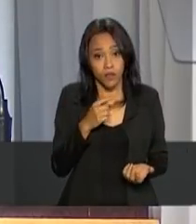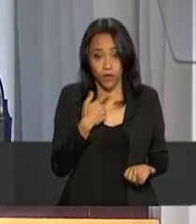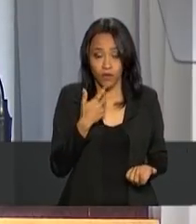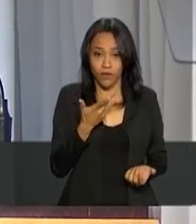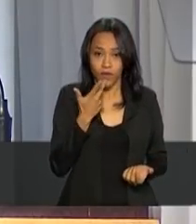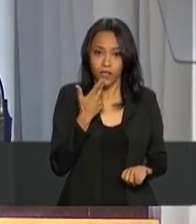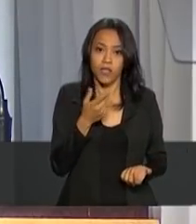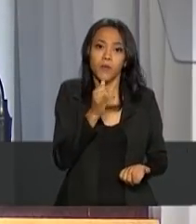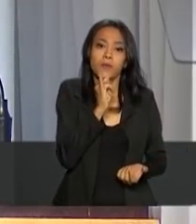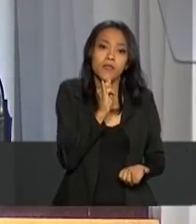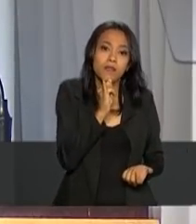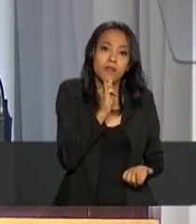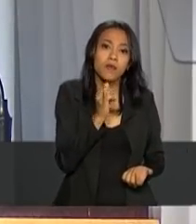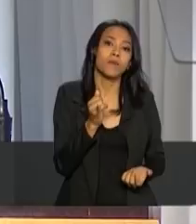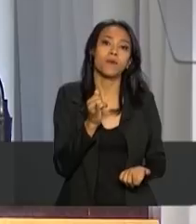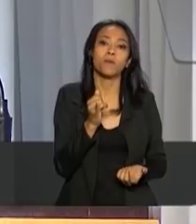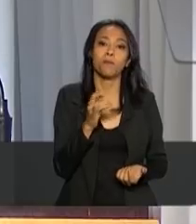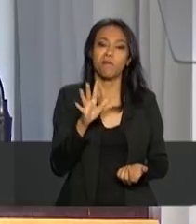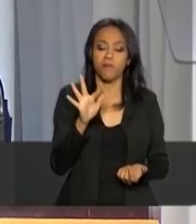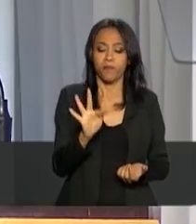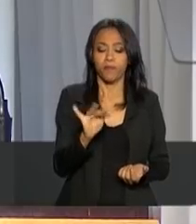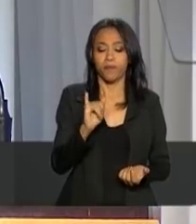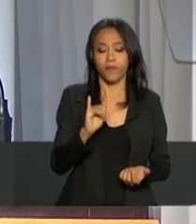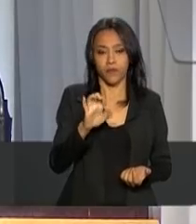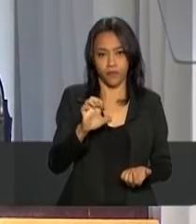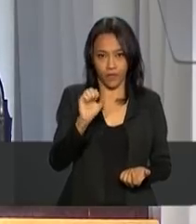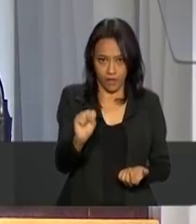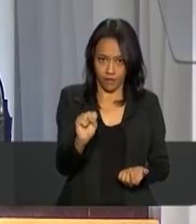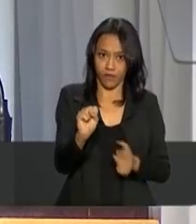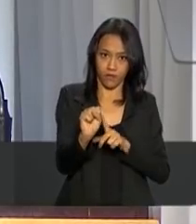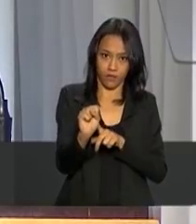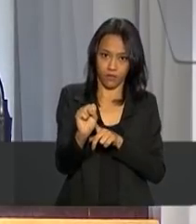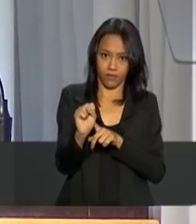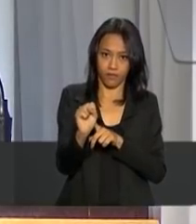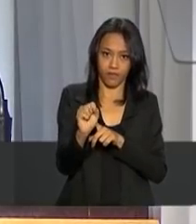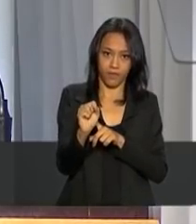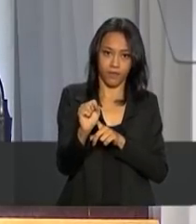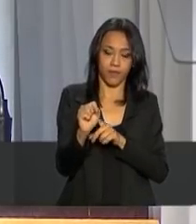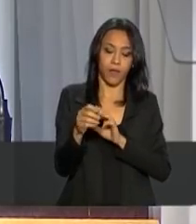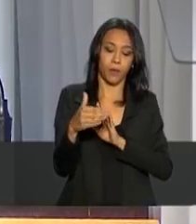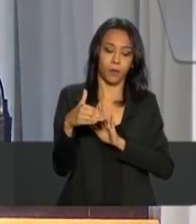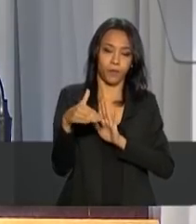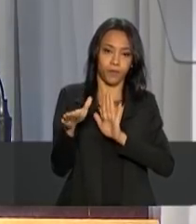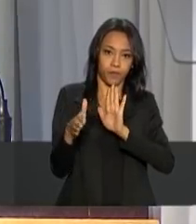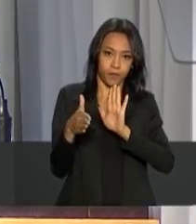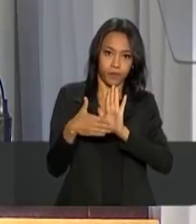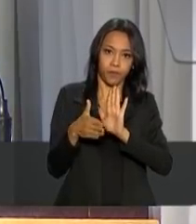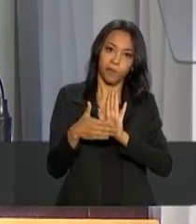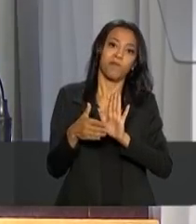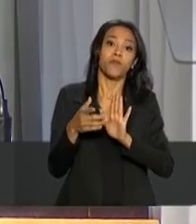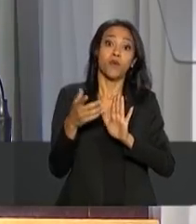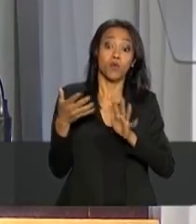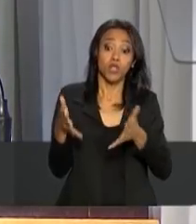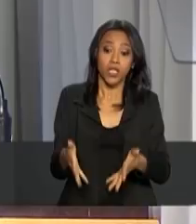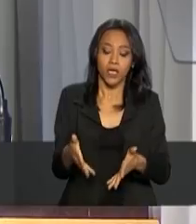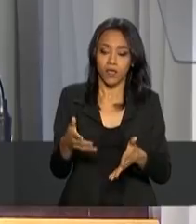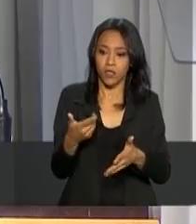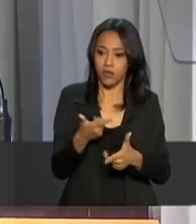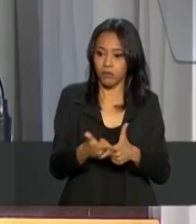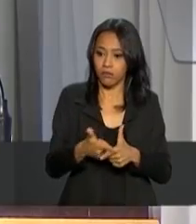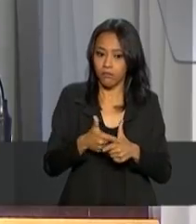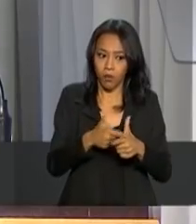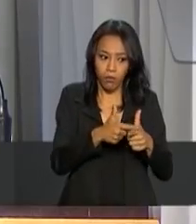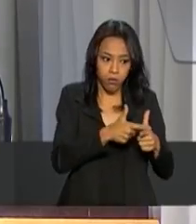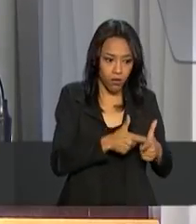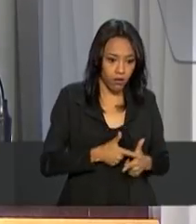do chamado financiamento estudantil do curso superior, o FIES. Quando nós chegamos, havia um problema seríssimo. Nós